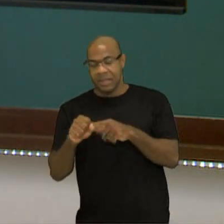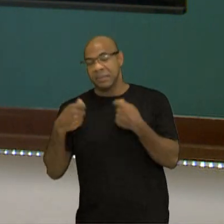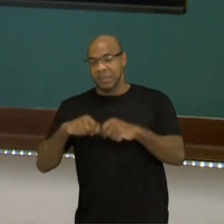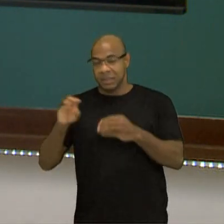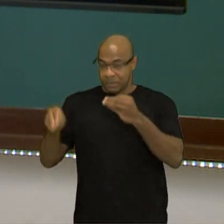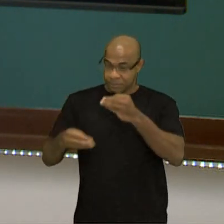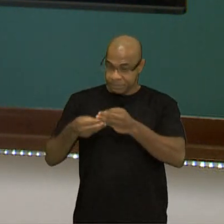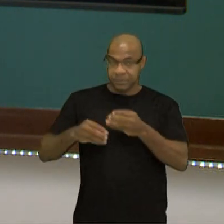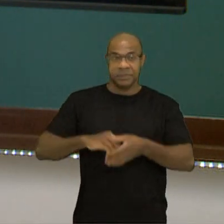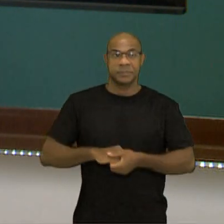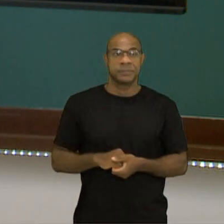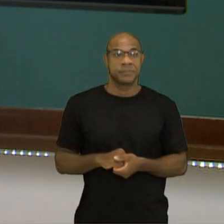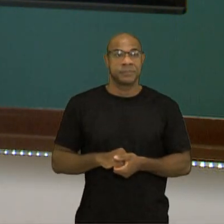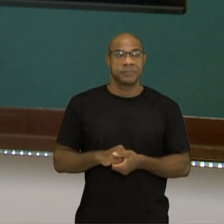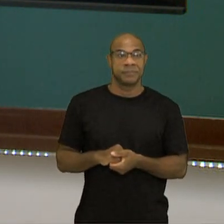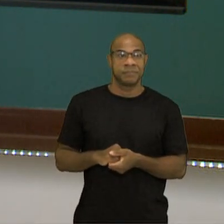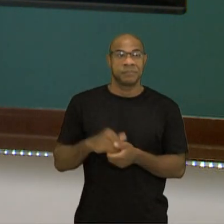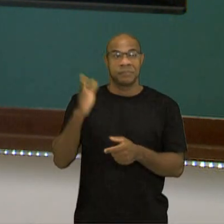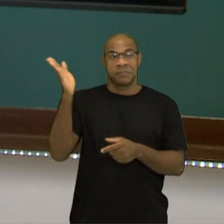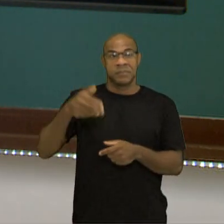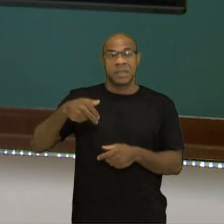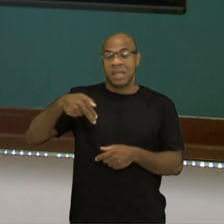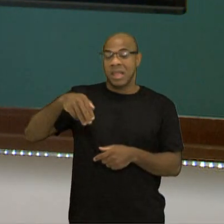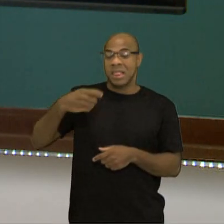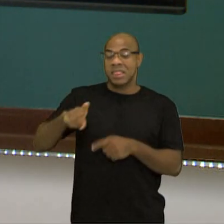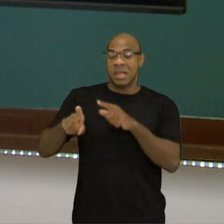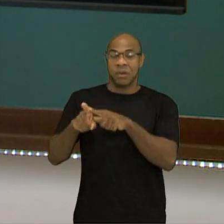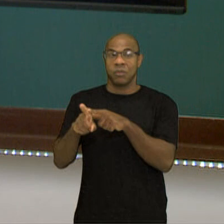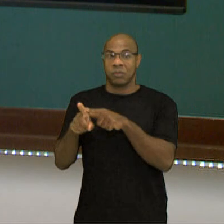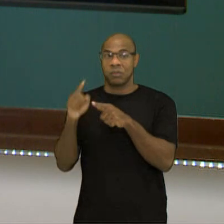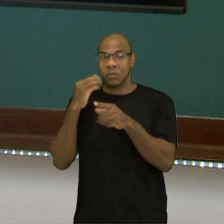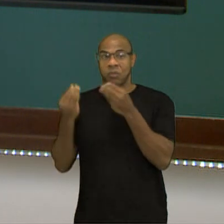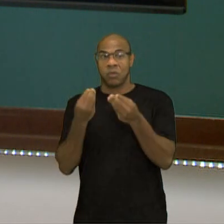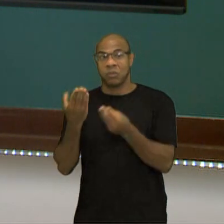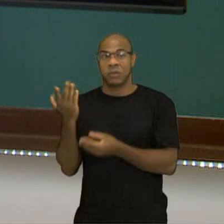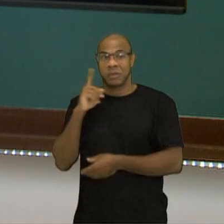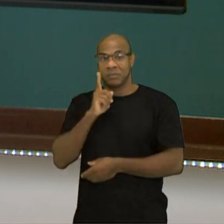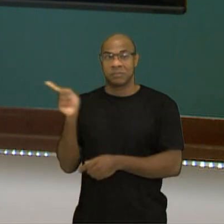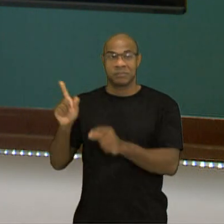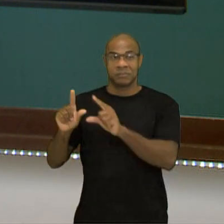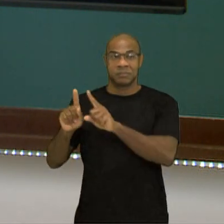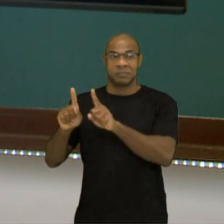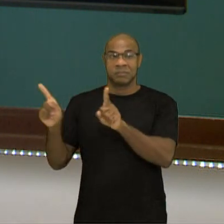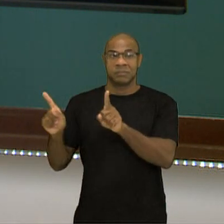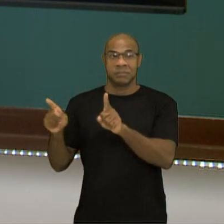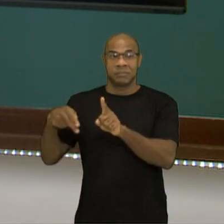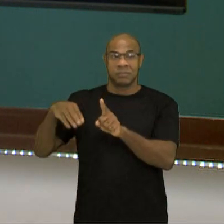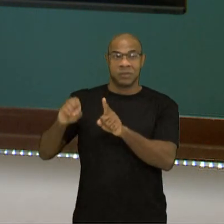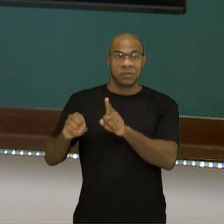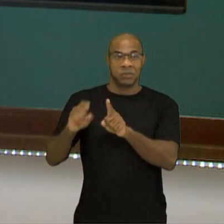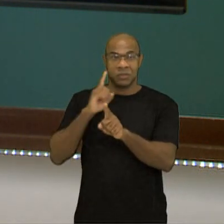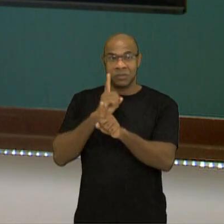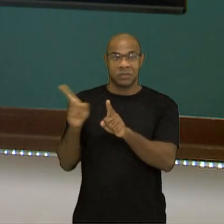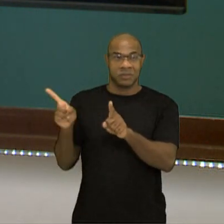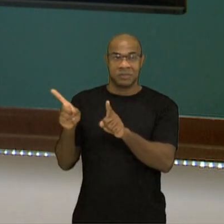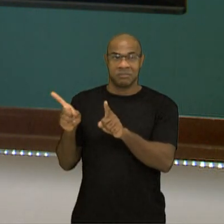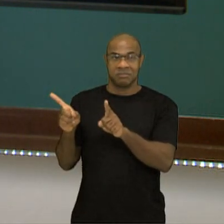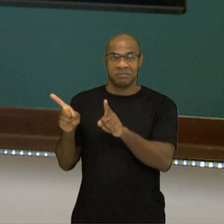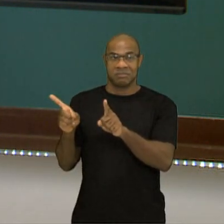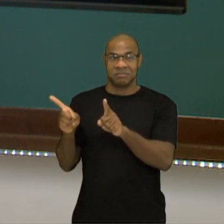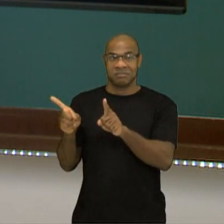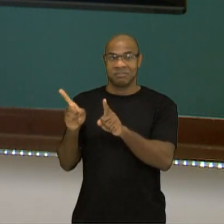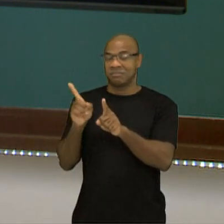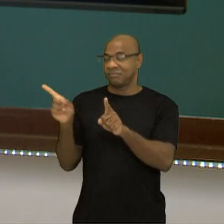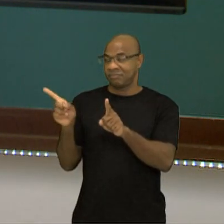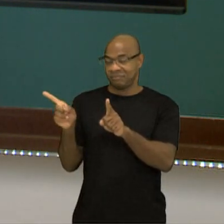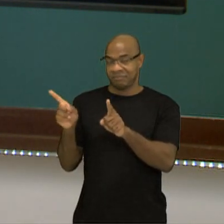S. Na negativa, no, it doesn't take a long time to start up. Não põe S aqui na negativa,